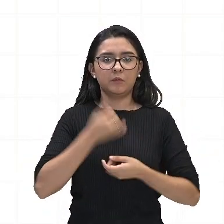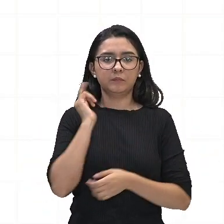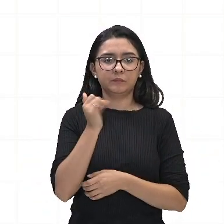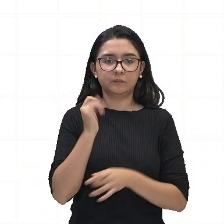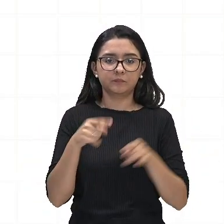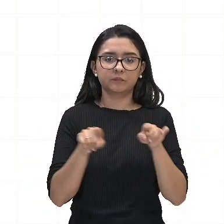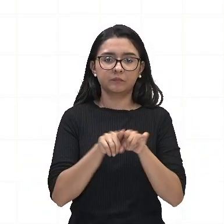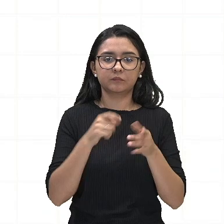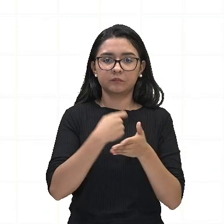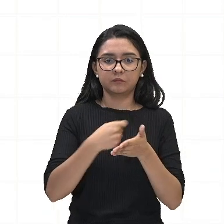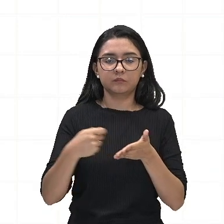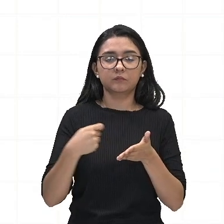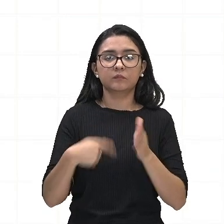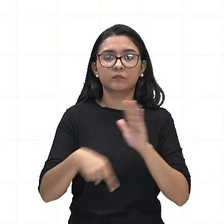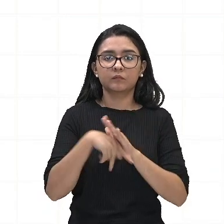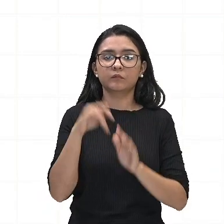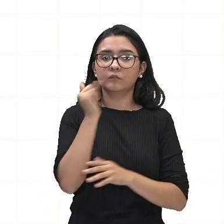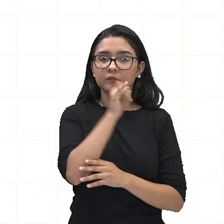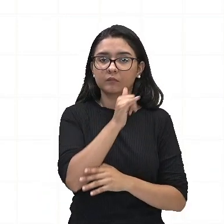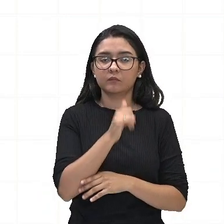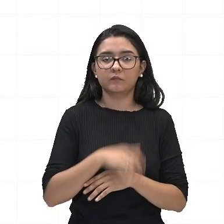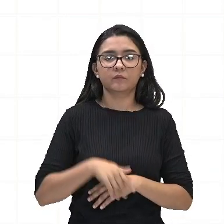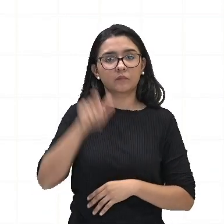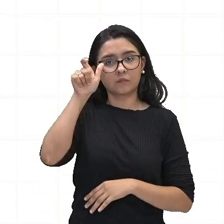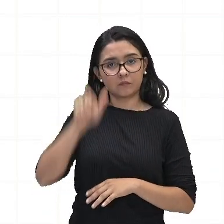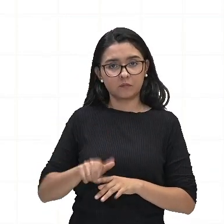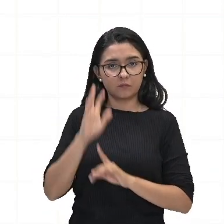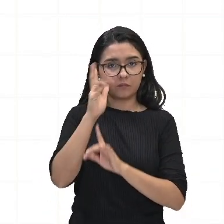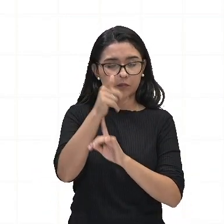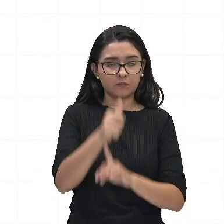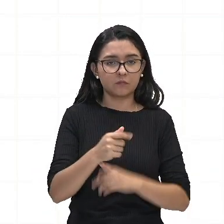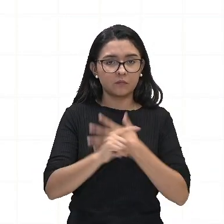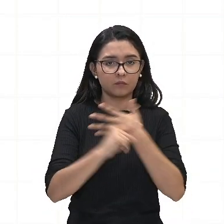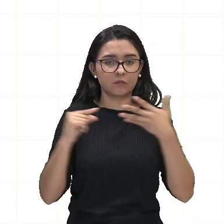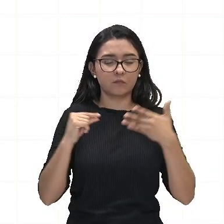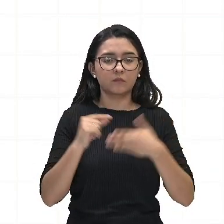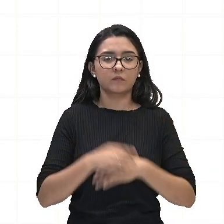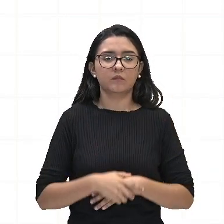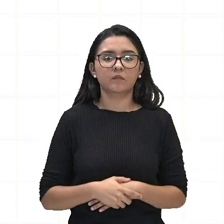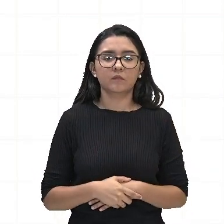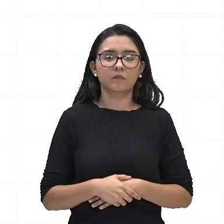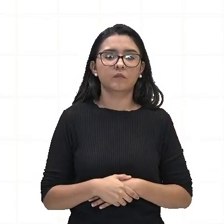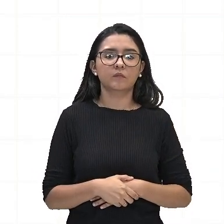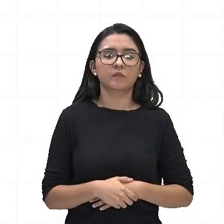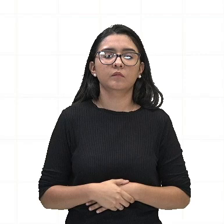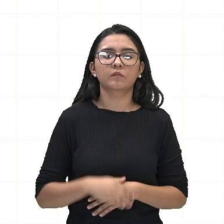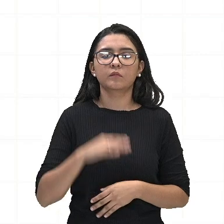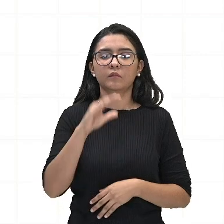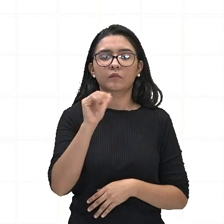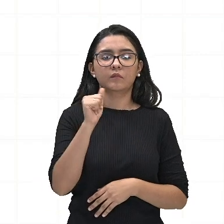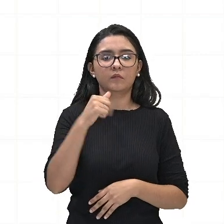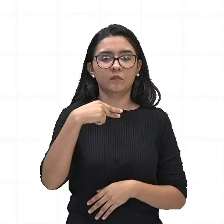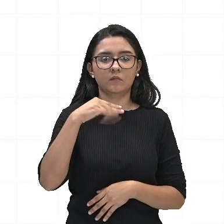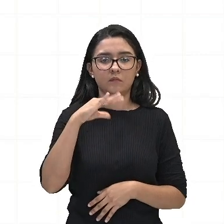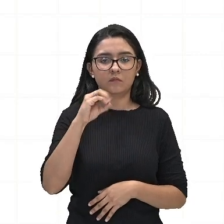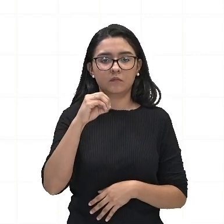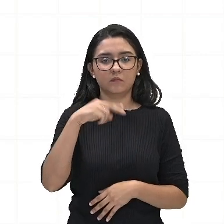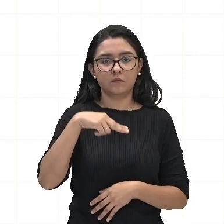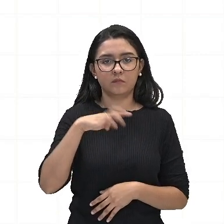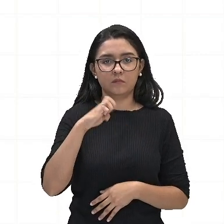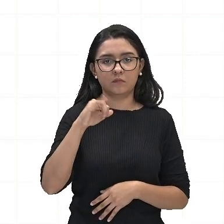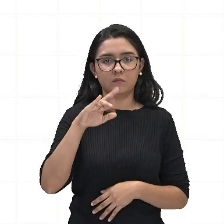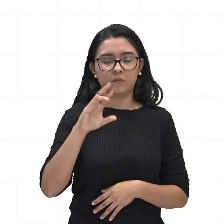escritor italiano. A obra que Petrarco escreve é Cancioneiro e o Triunfo, com